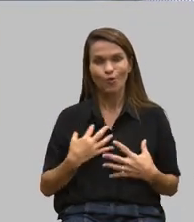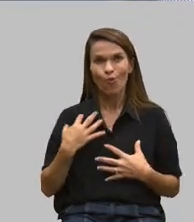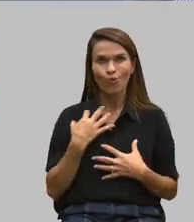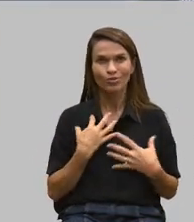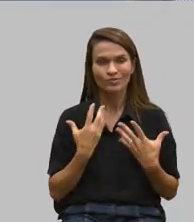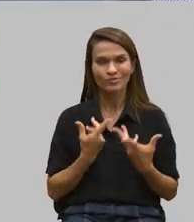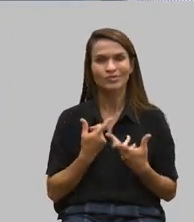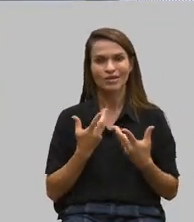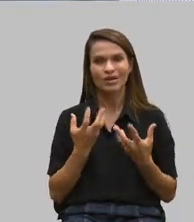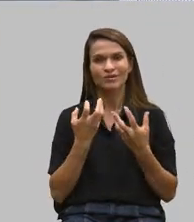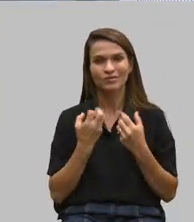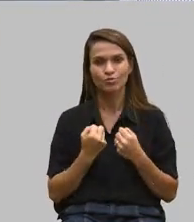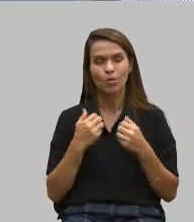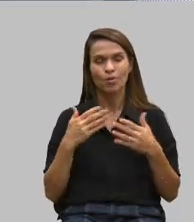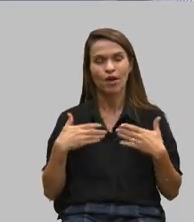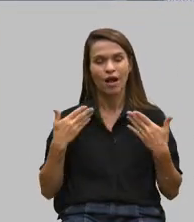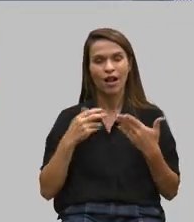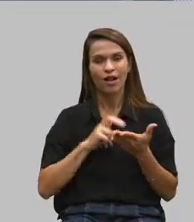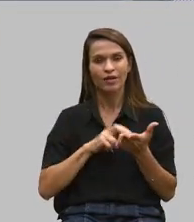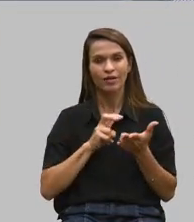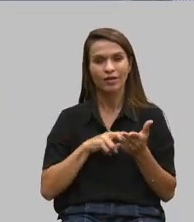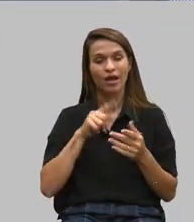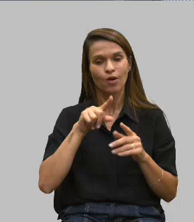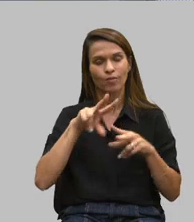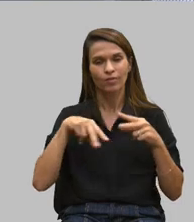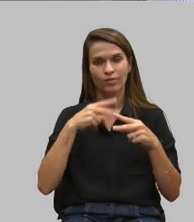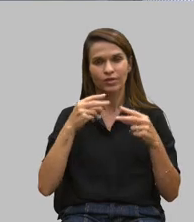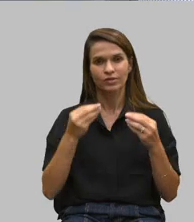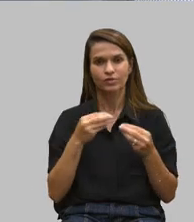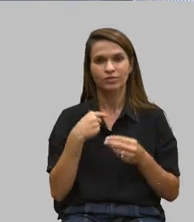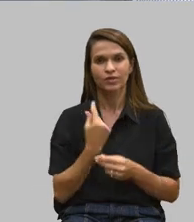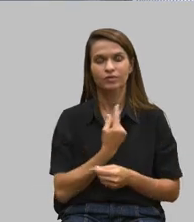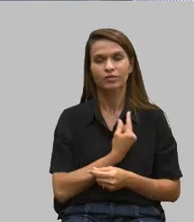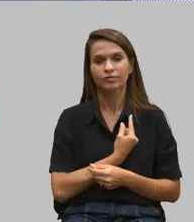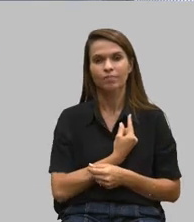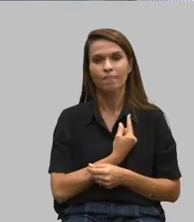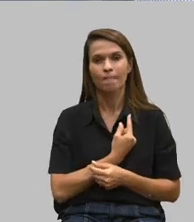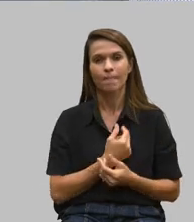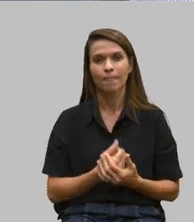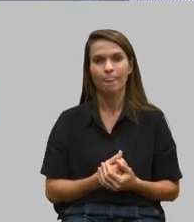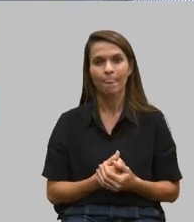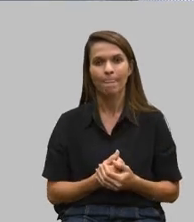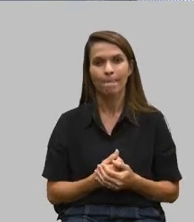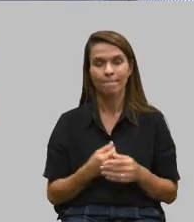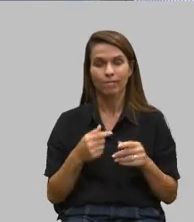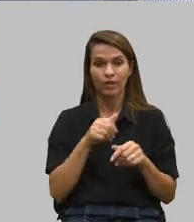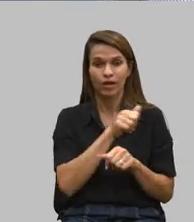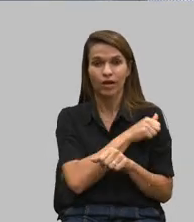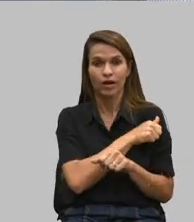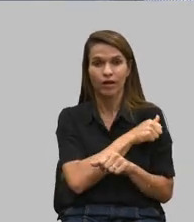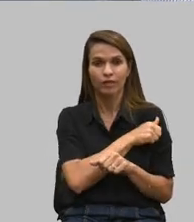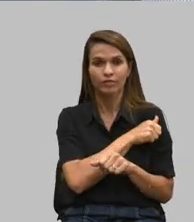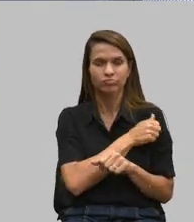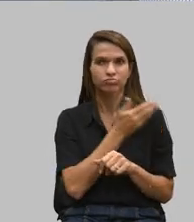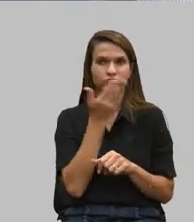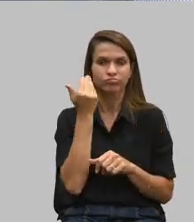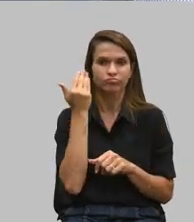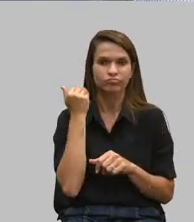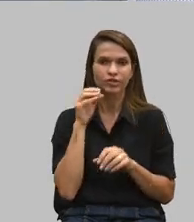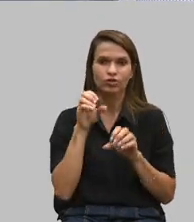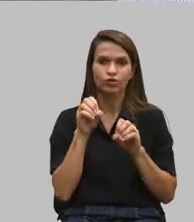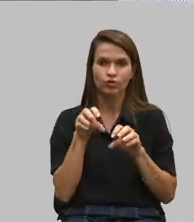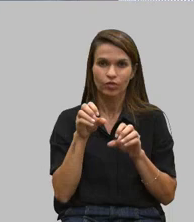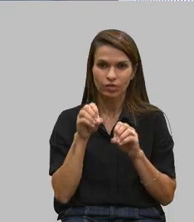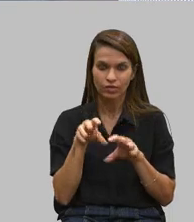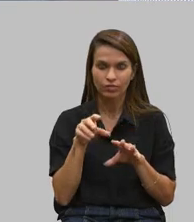aqui é um presente pra gente como estudante a época e Educadora que